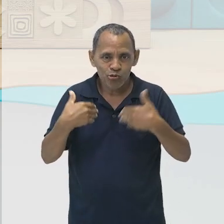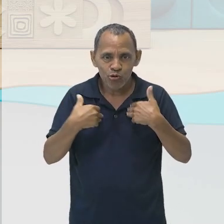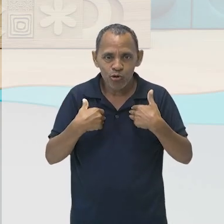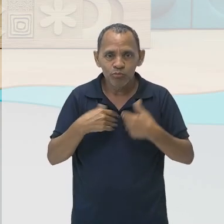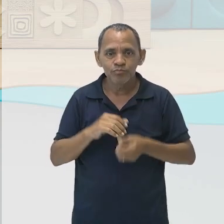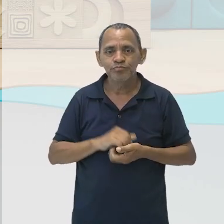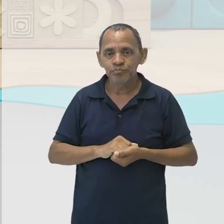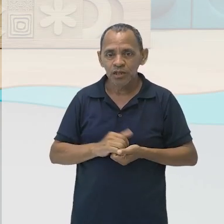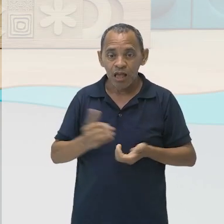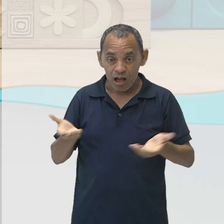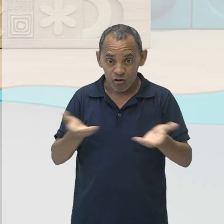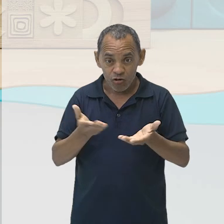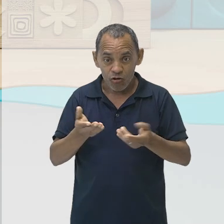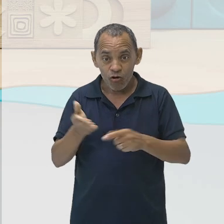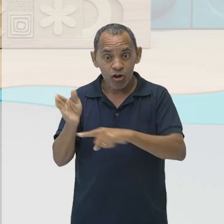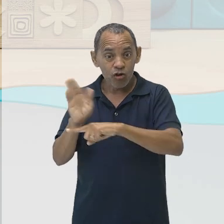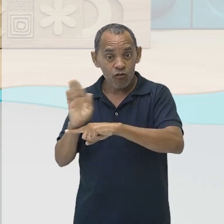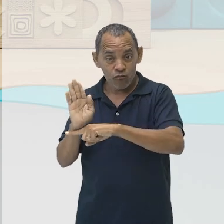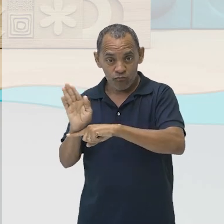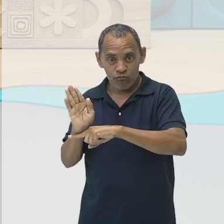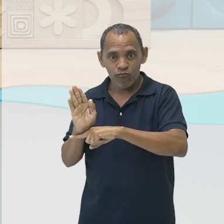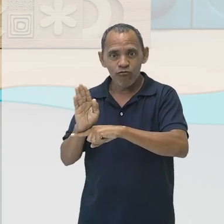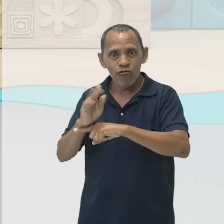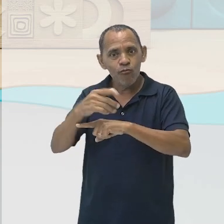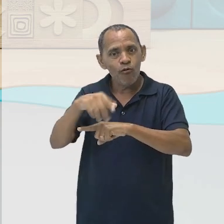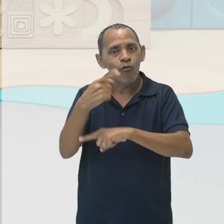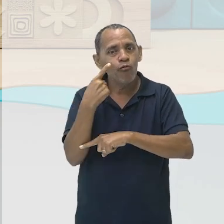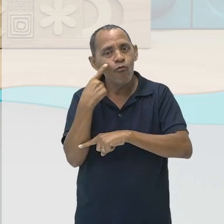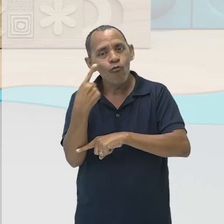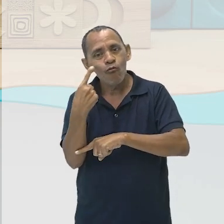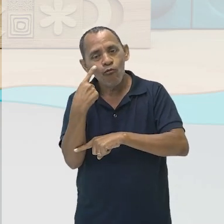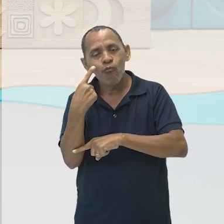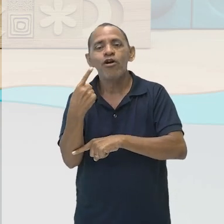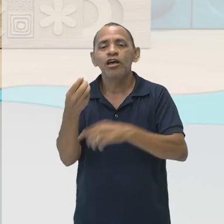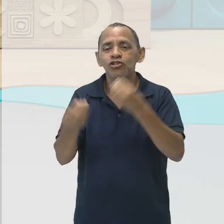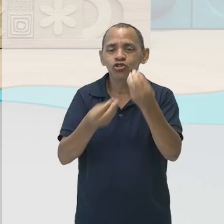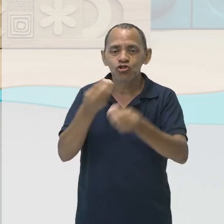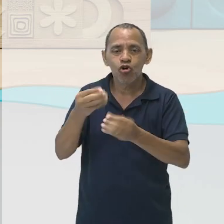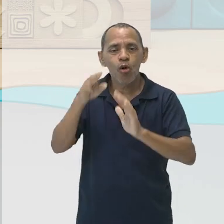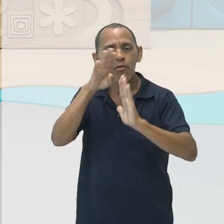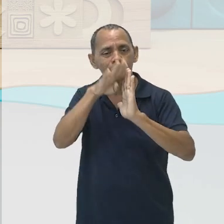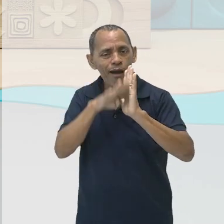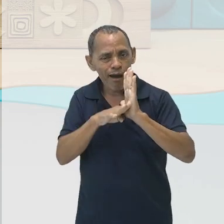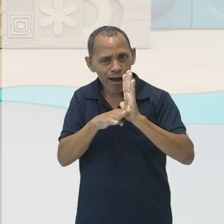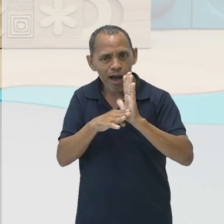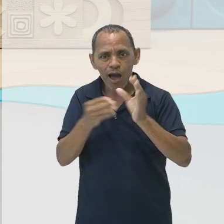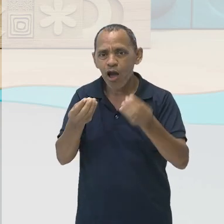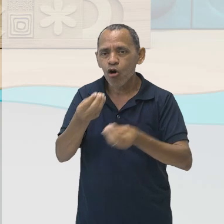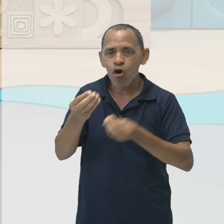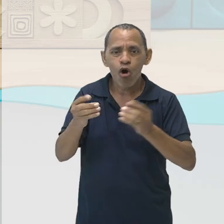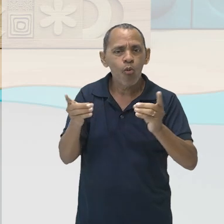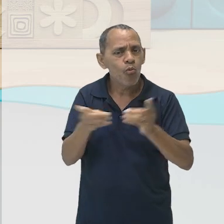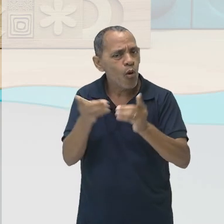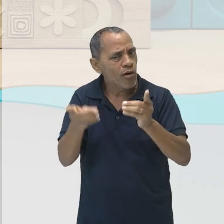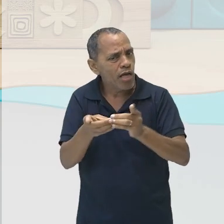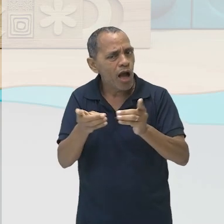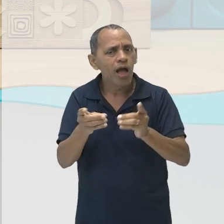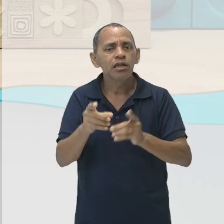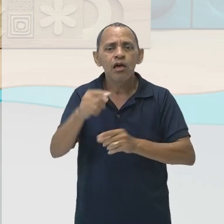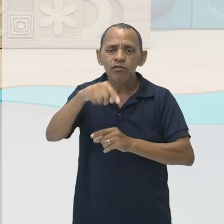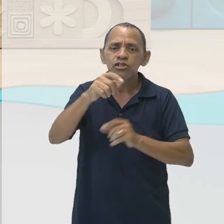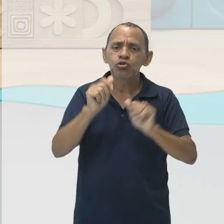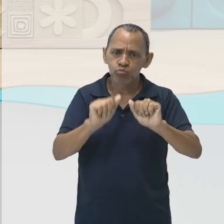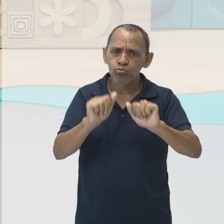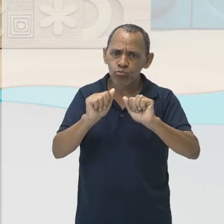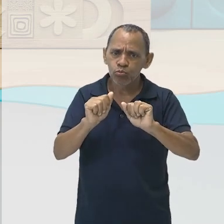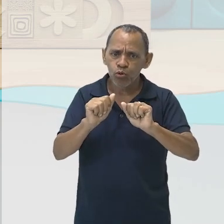um vídeo para vocês. Dos procedimentos aí de uma maneira mais didática, do que você pode fazer